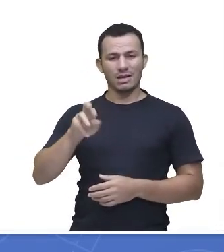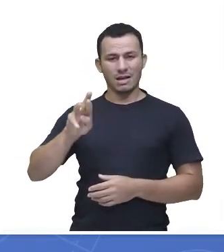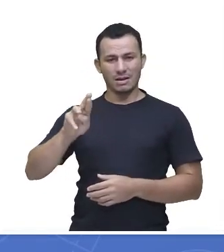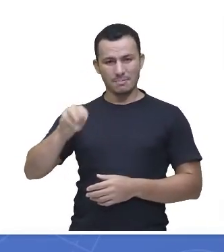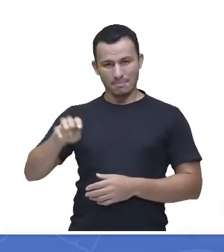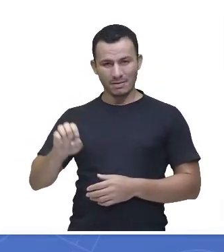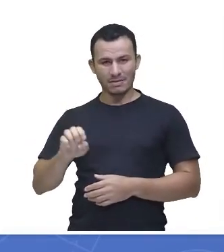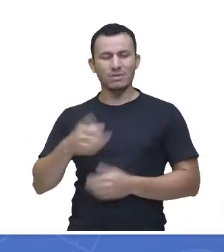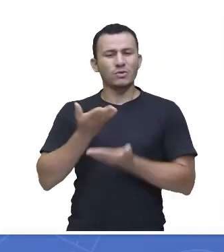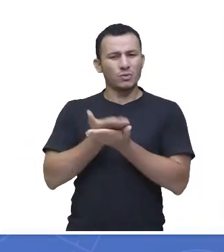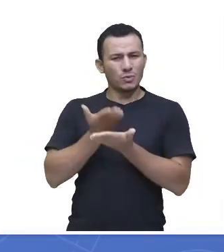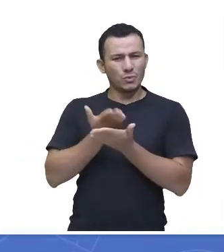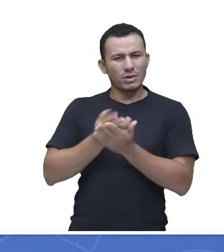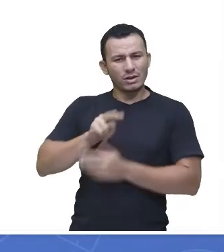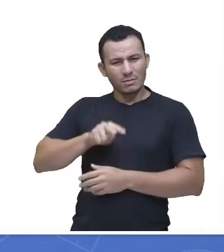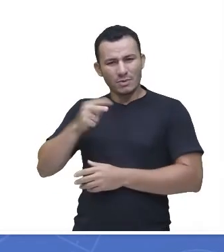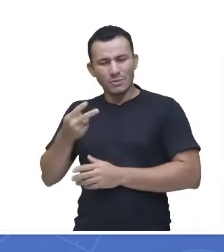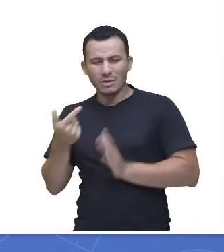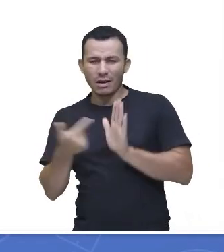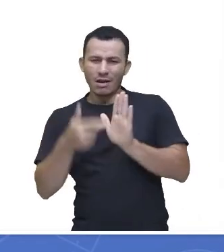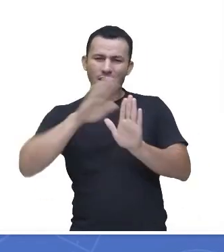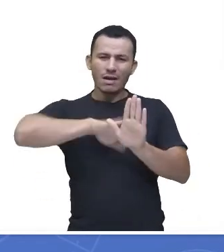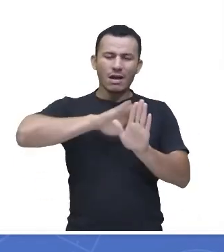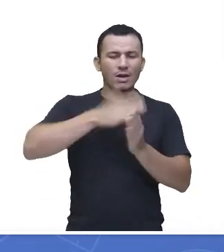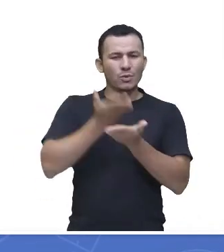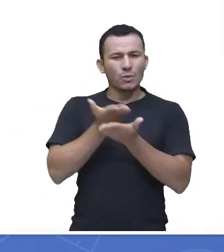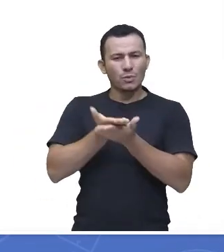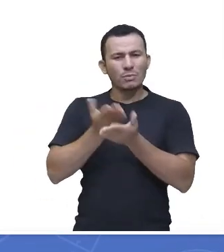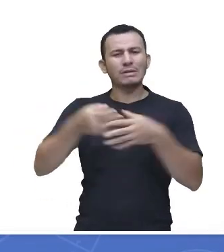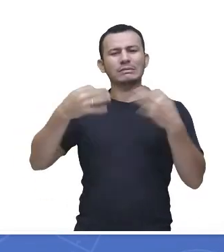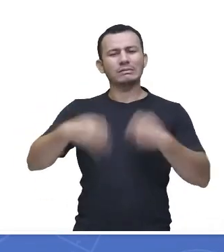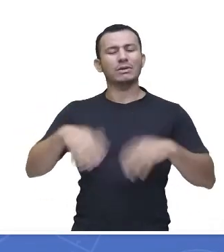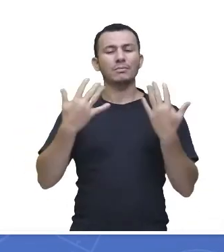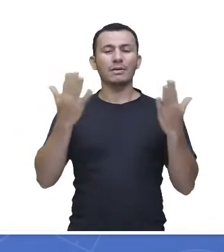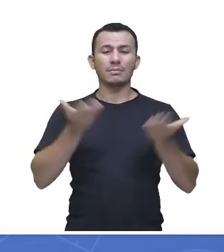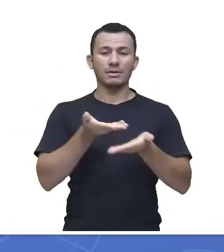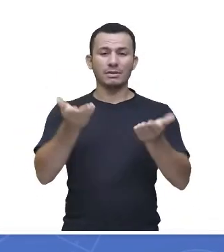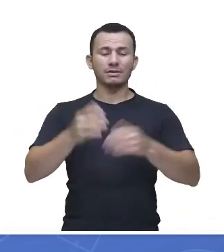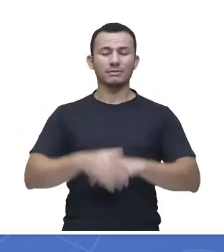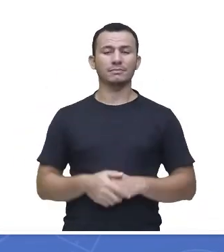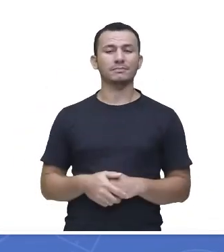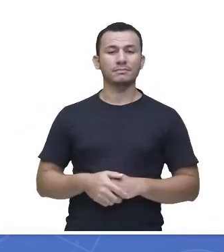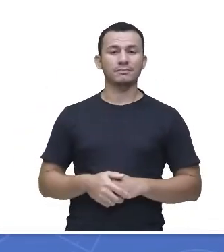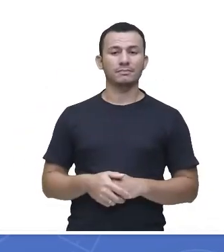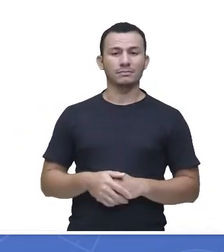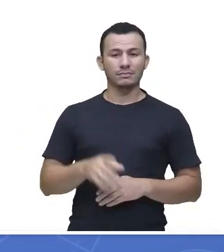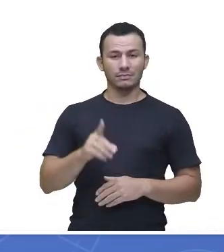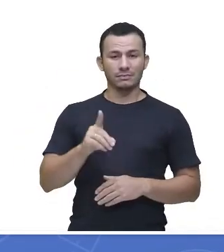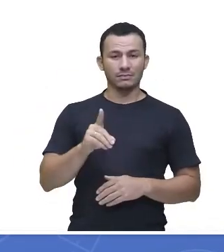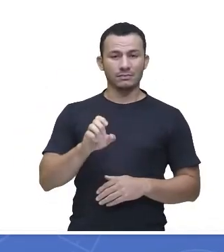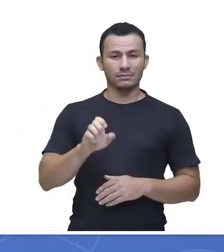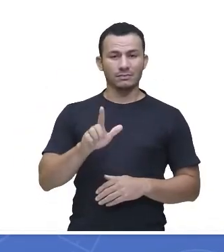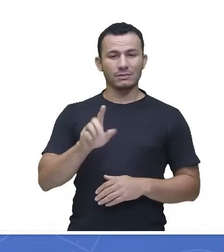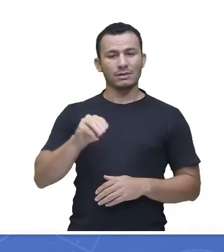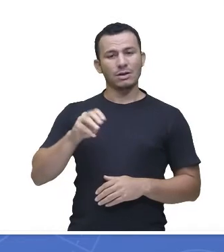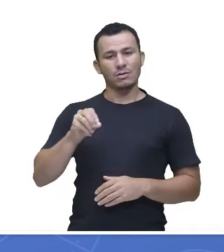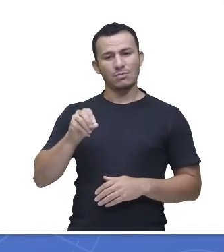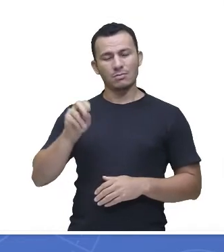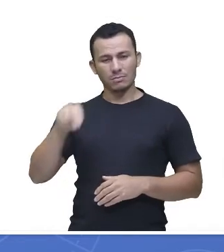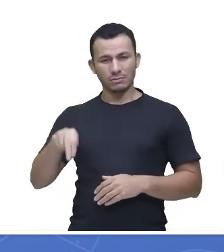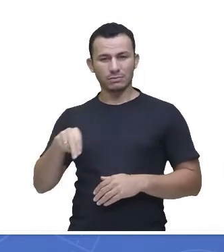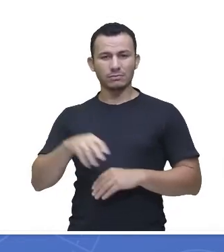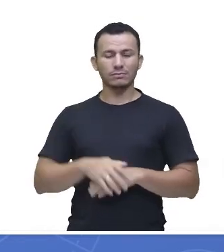muito bem, Roberto, parabéns, estudar é o caminho. Deixa-me ver, Delmon está participando,